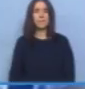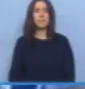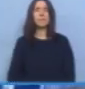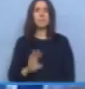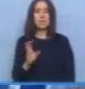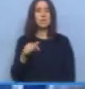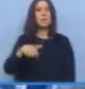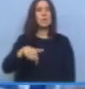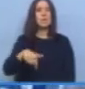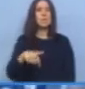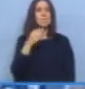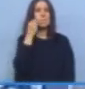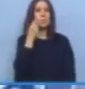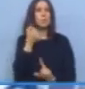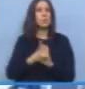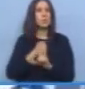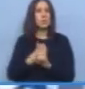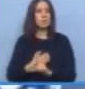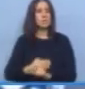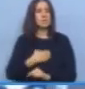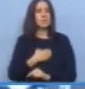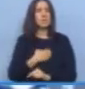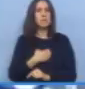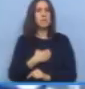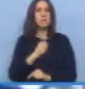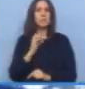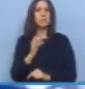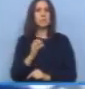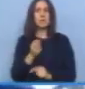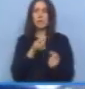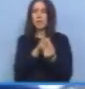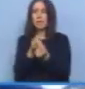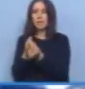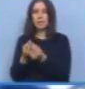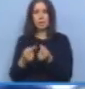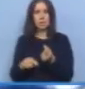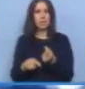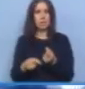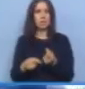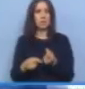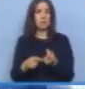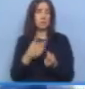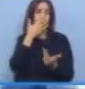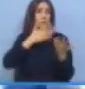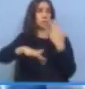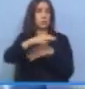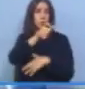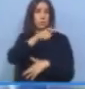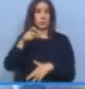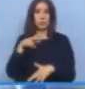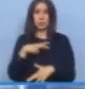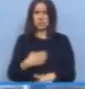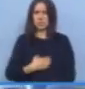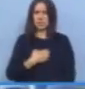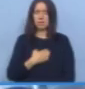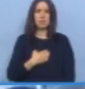E aqui como é que tem notado e sentido, ao fim e ao cabo, a proximidade da população, dos portugueses? Sente